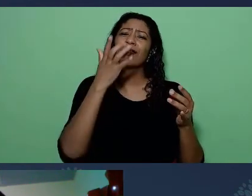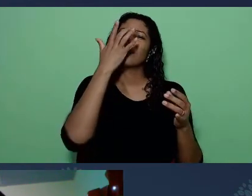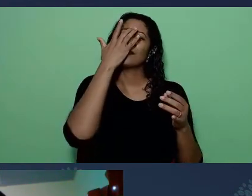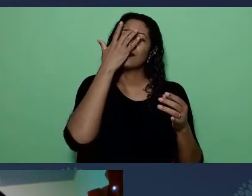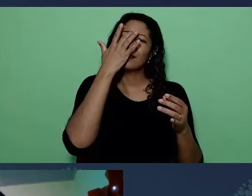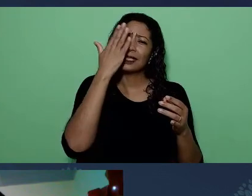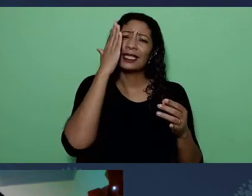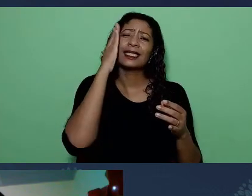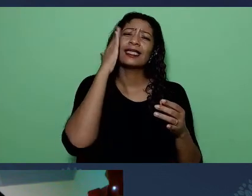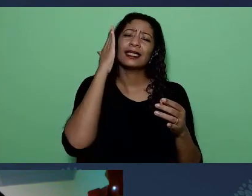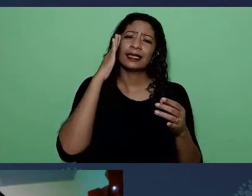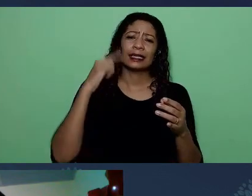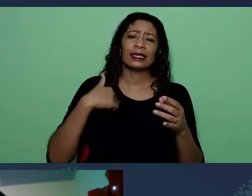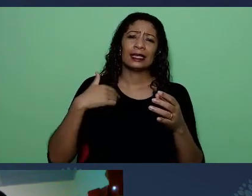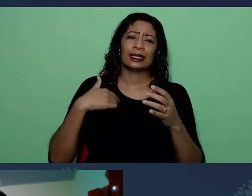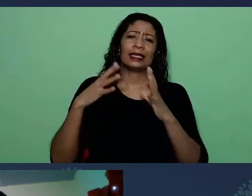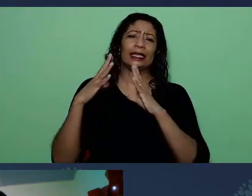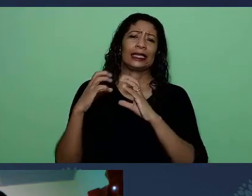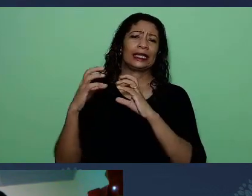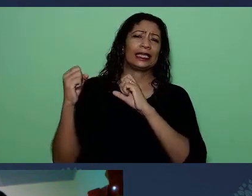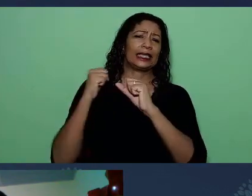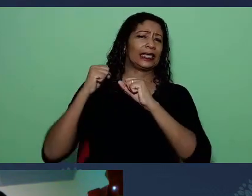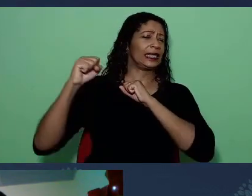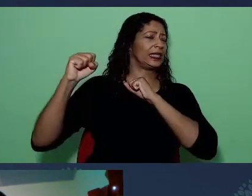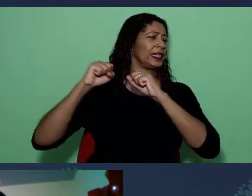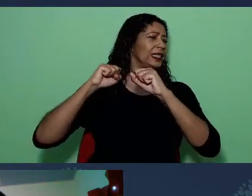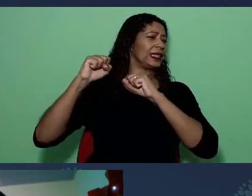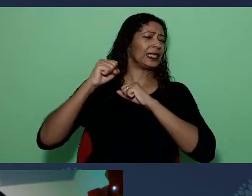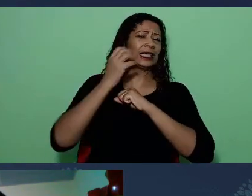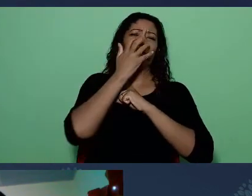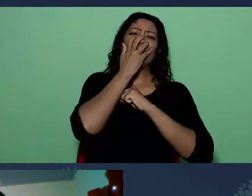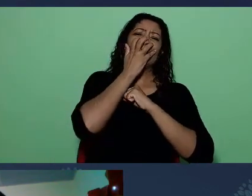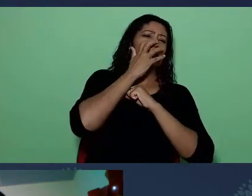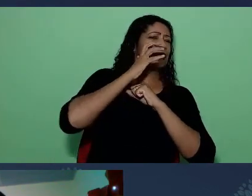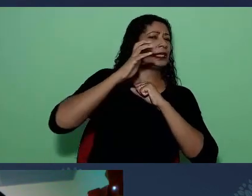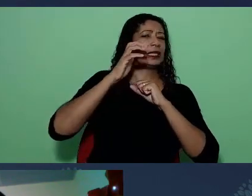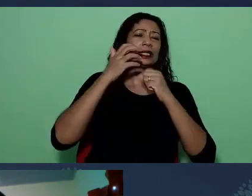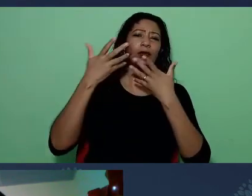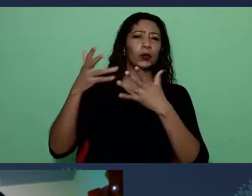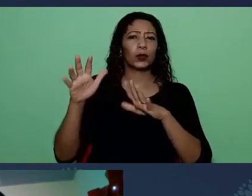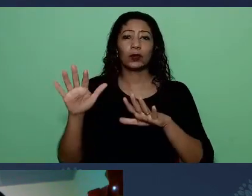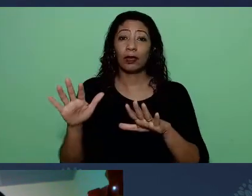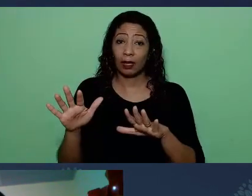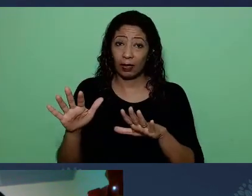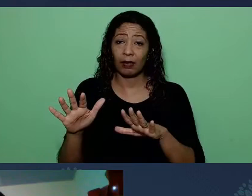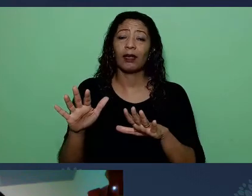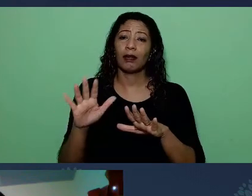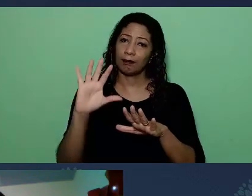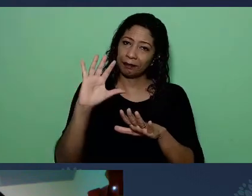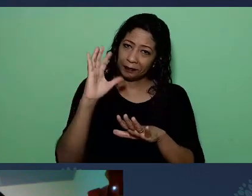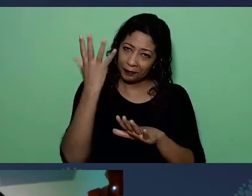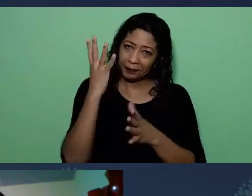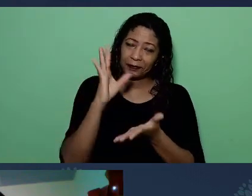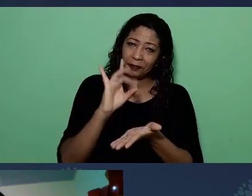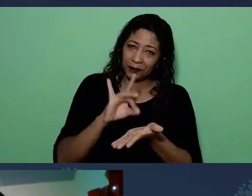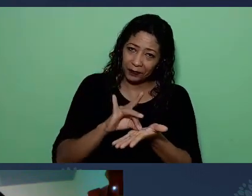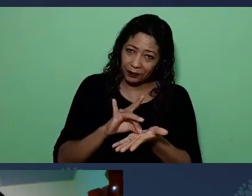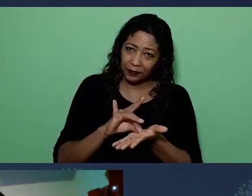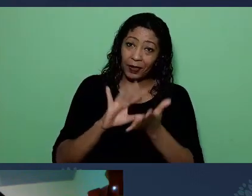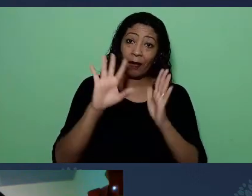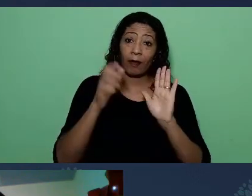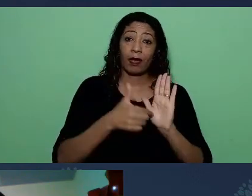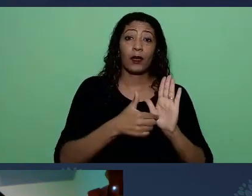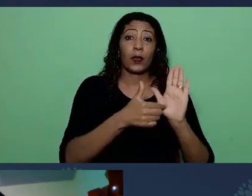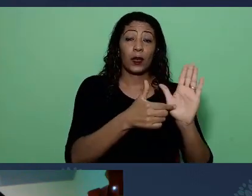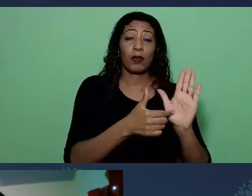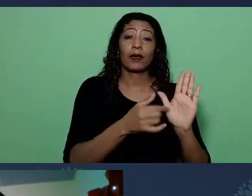haja uma briga de mãe com filho na hora de fazer medicação inalatória. Mas eu trouxe para vocês um exemplo